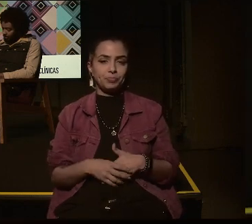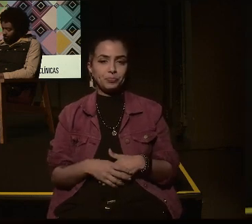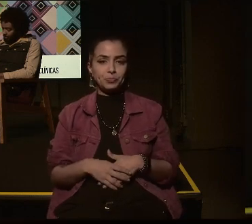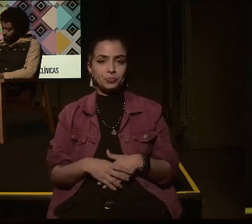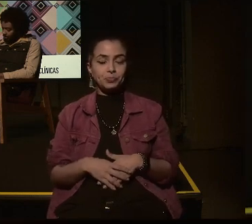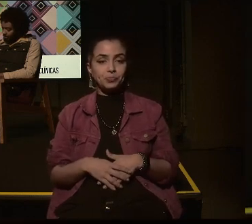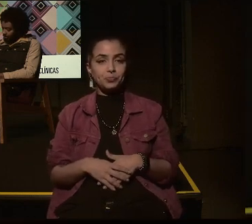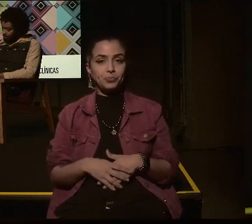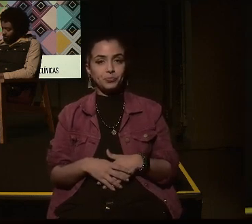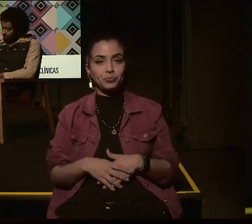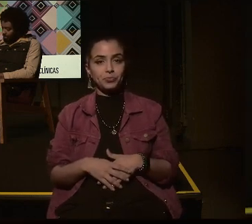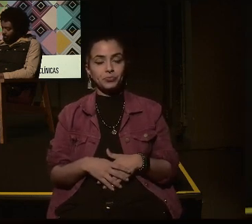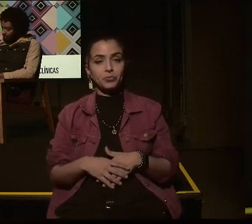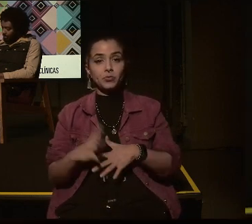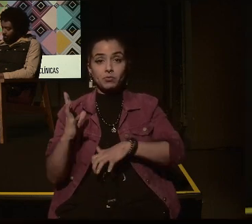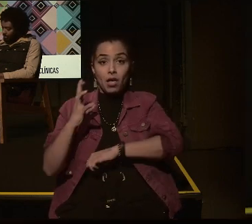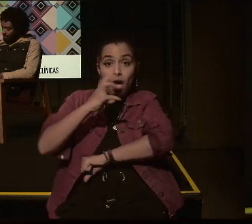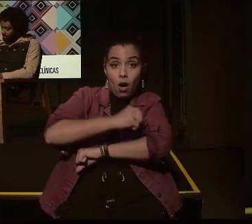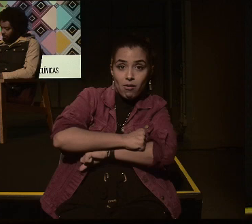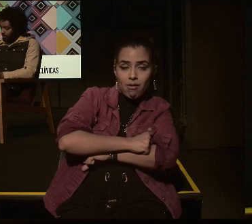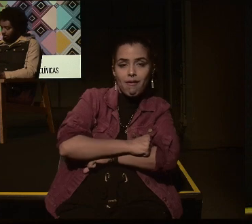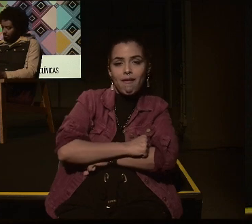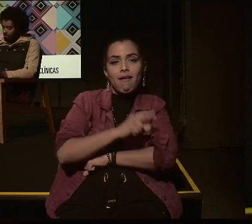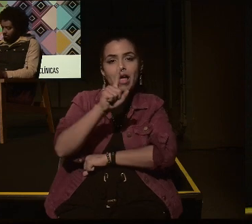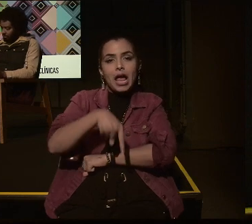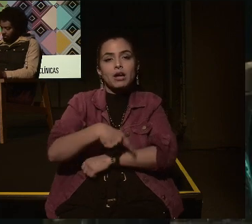A quilombação é um convite.